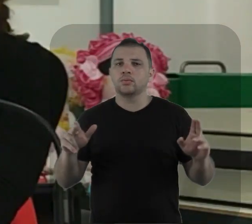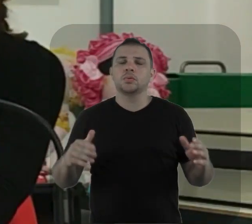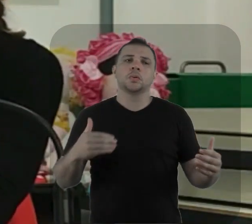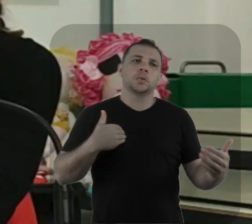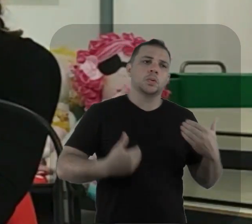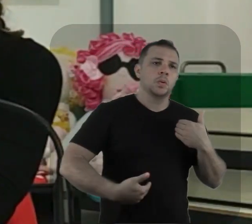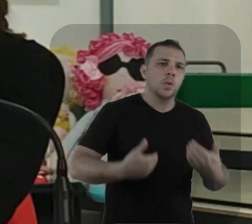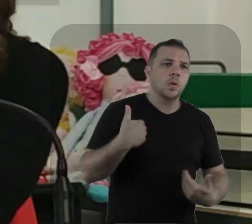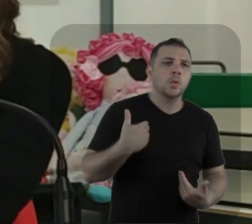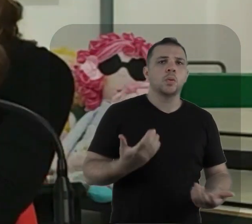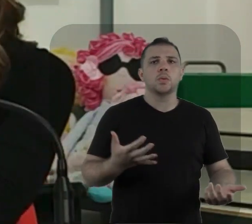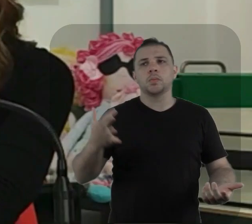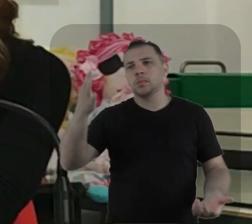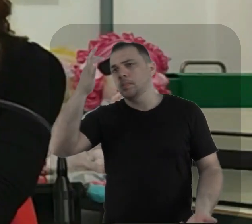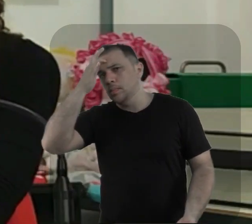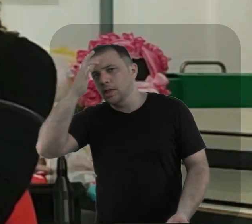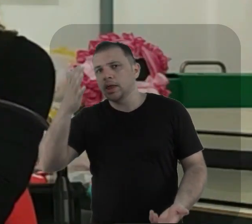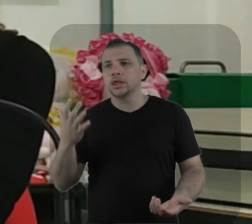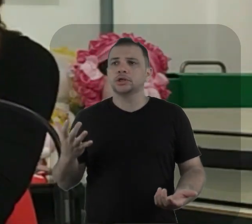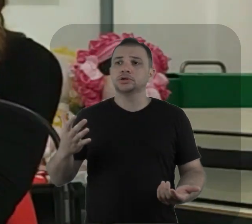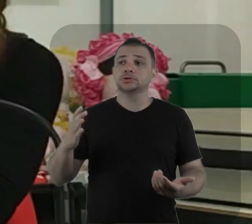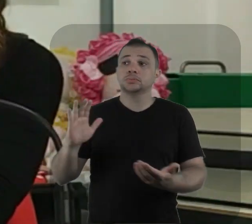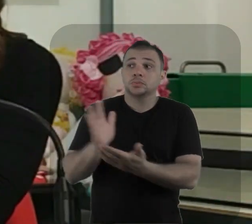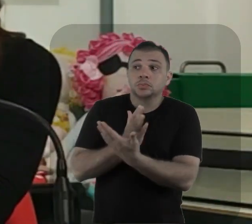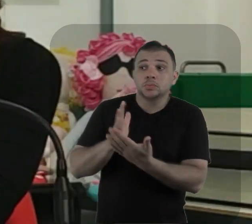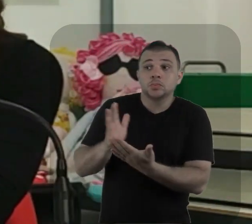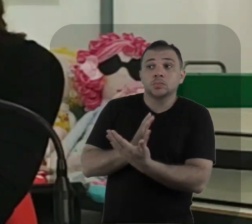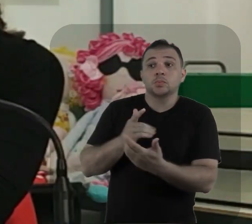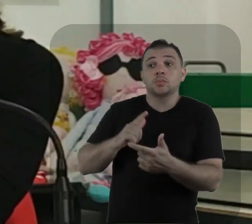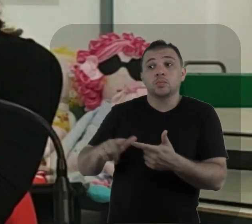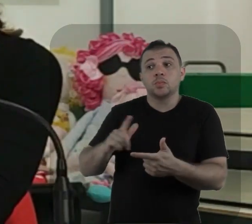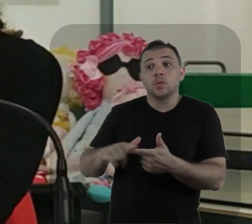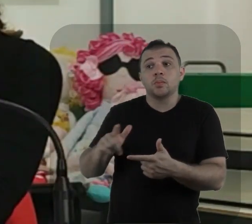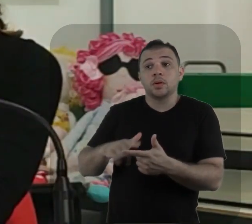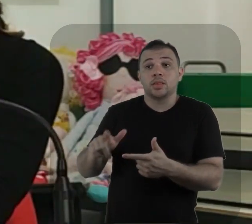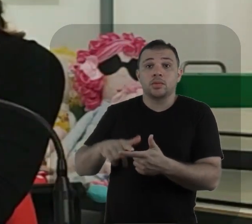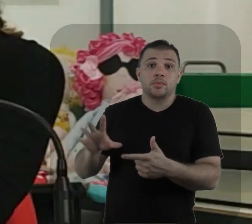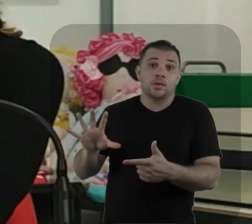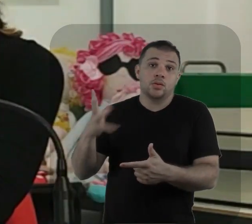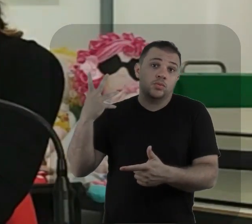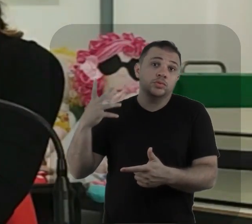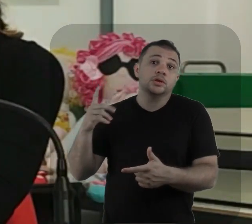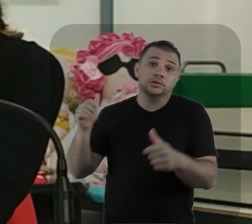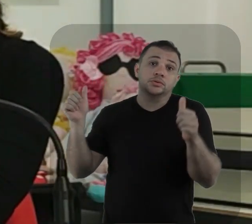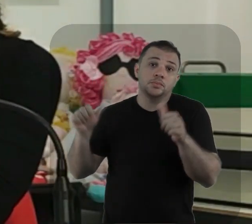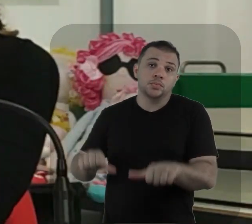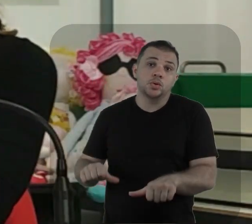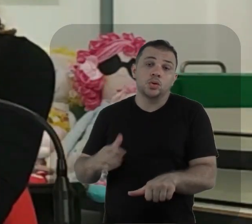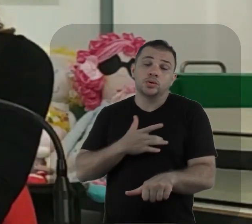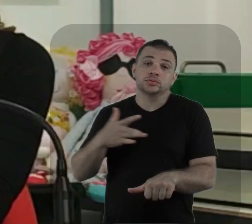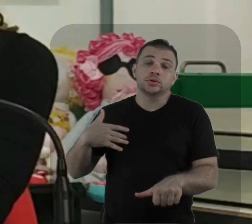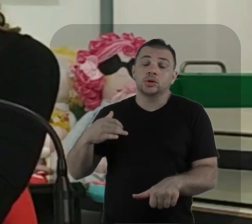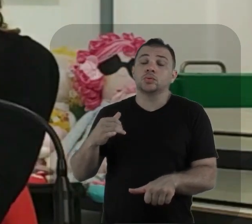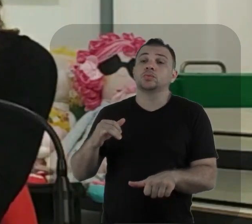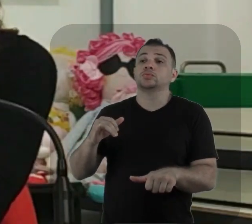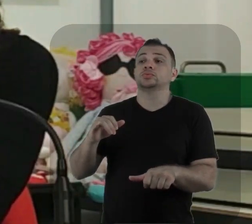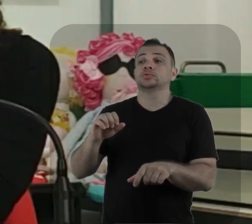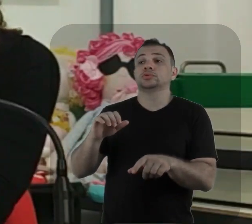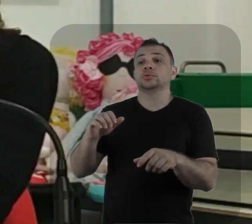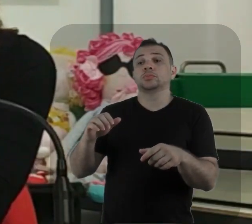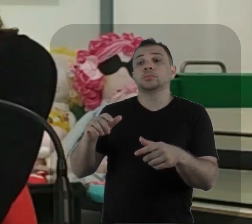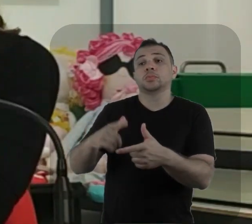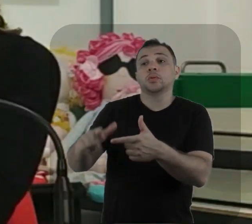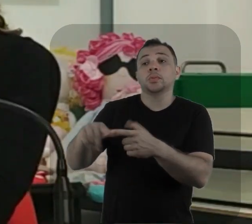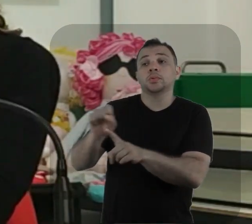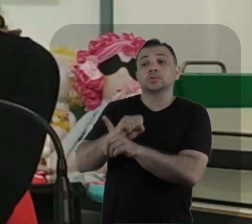saúde orgânica, a saúde mental, a questão das vulnerabilidades, né, da própria vulnerabilidade social, do